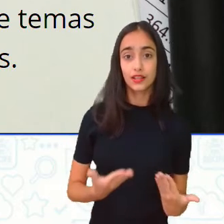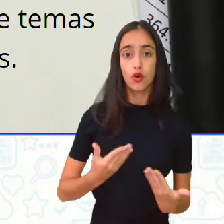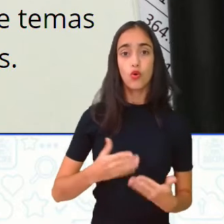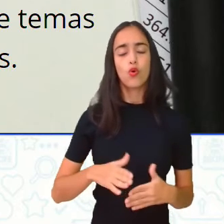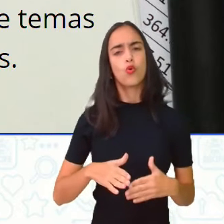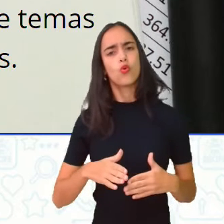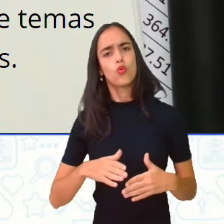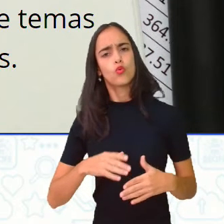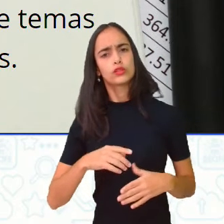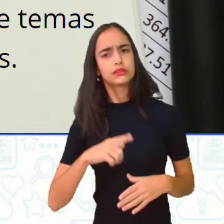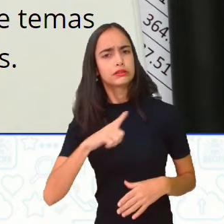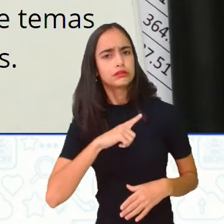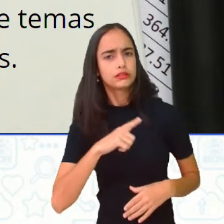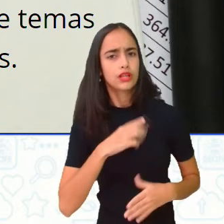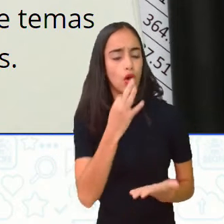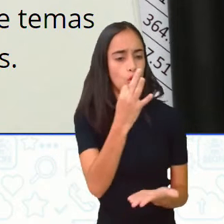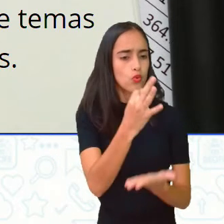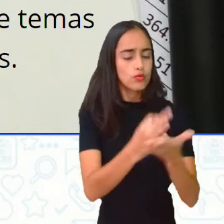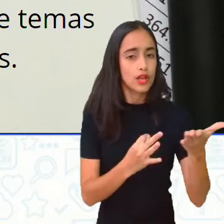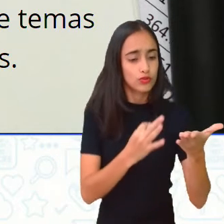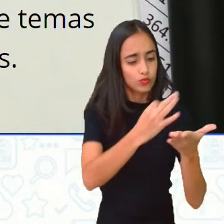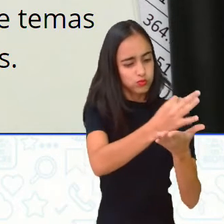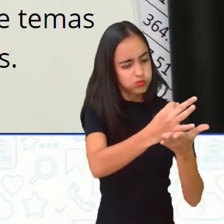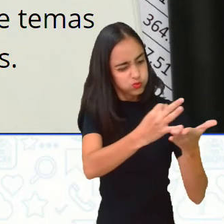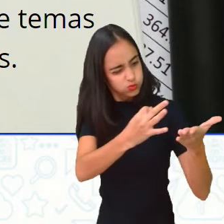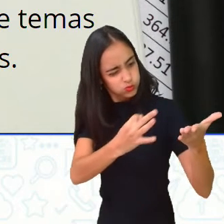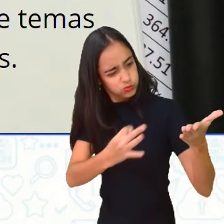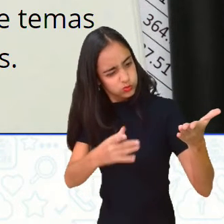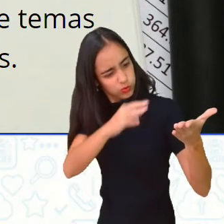específico. Então, imagina para você que eu estudo